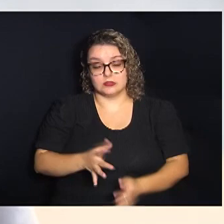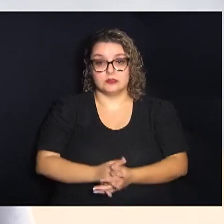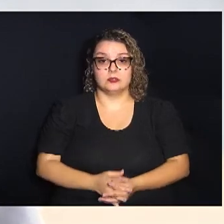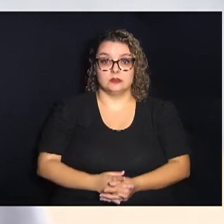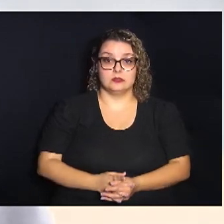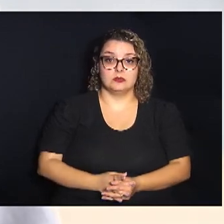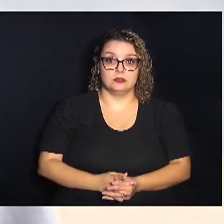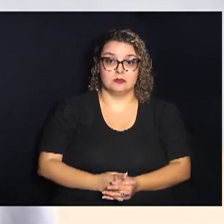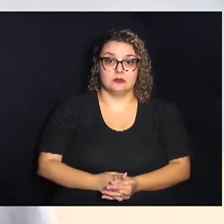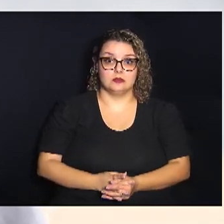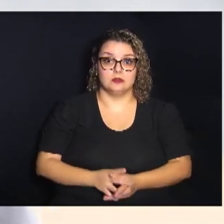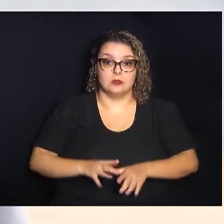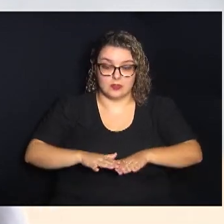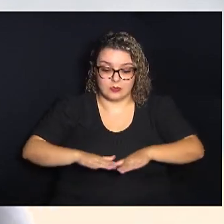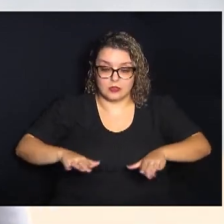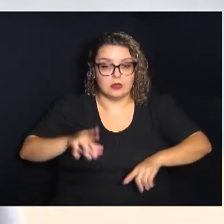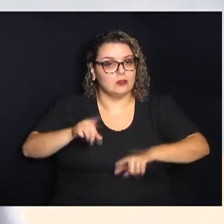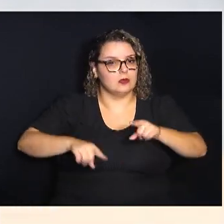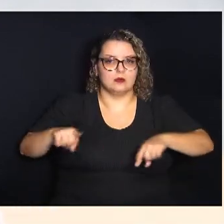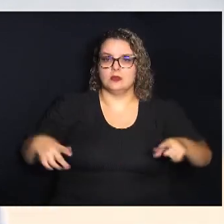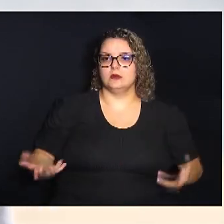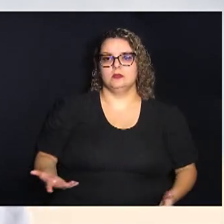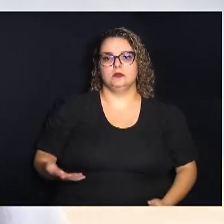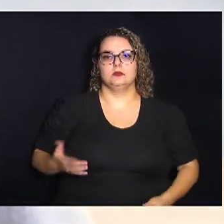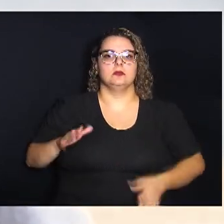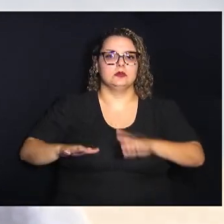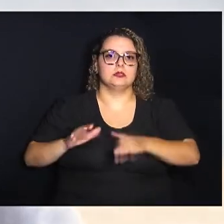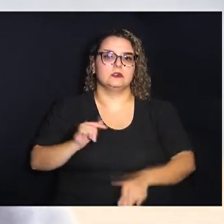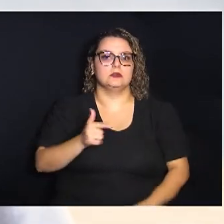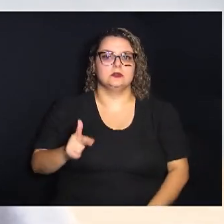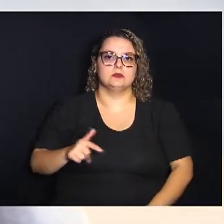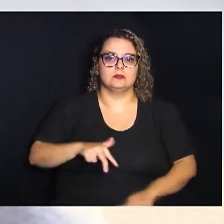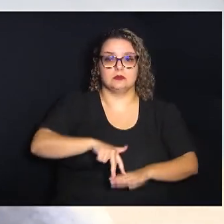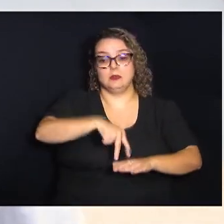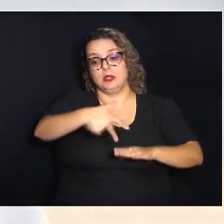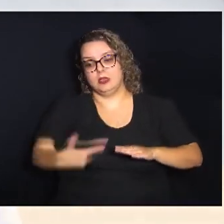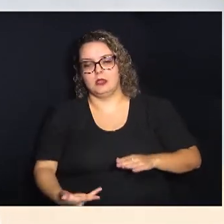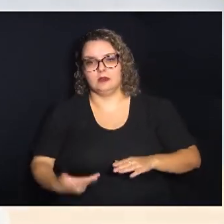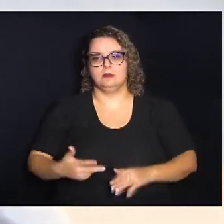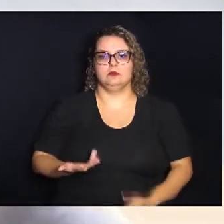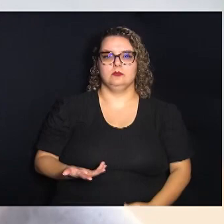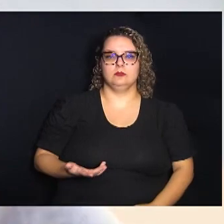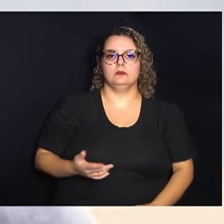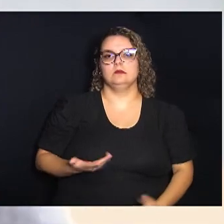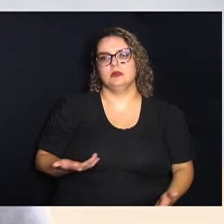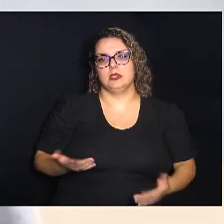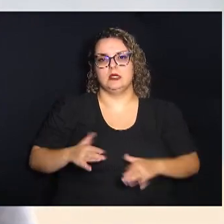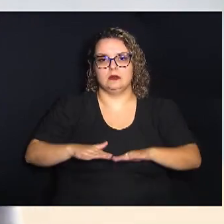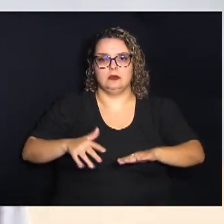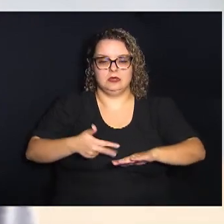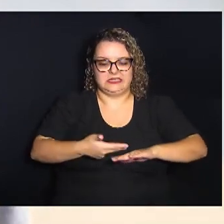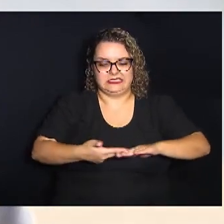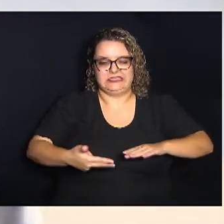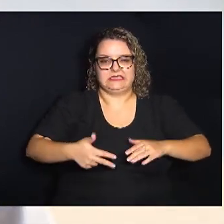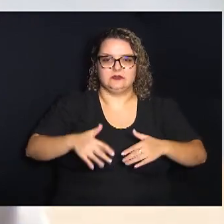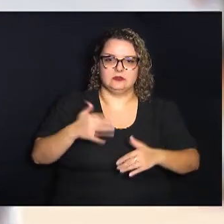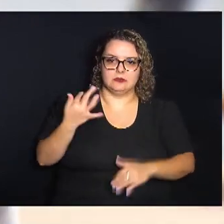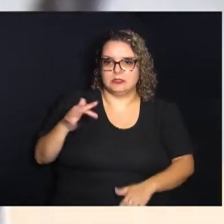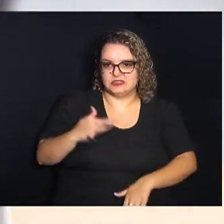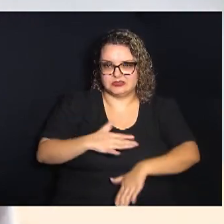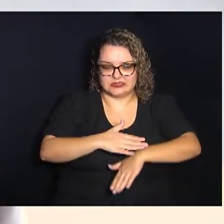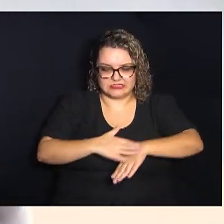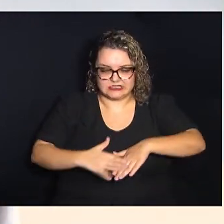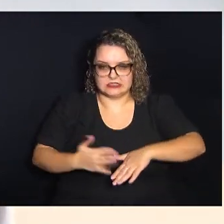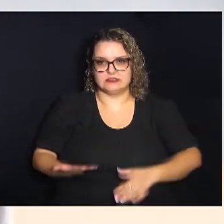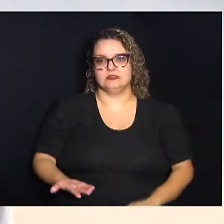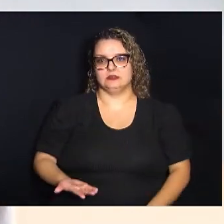O terreno é muito variável, então às vezes você não tem uma queda tão alta, mas você tem algo rasteiro. Então tem que treinar